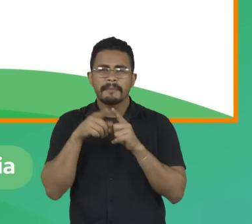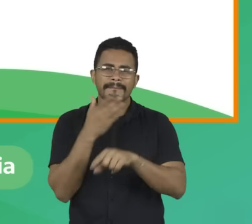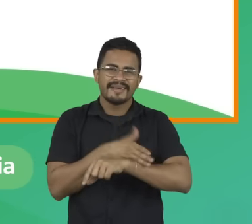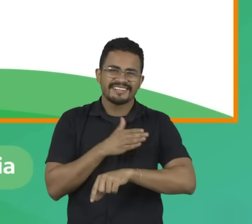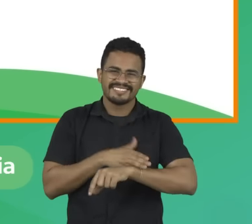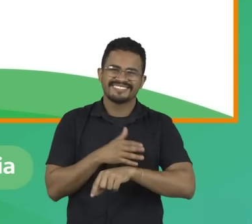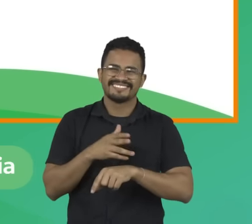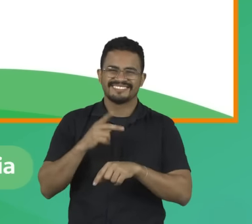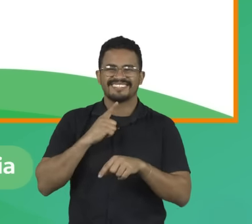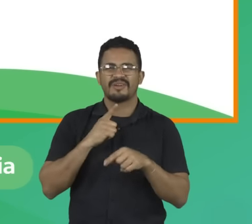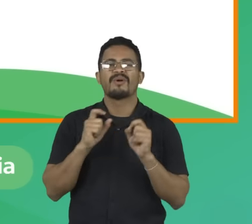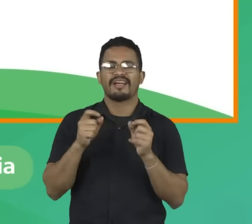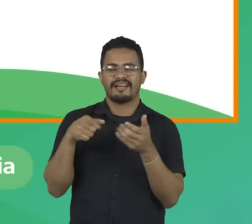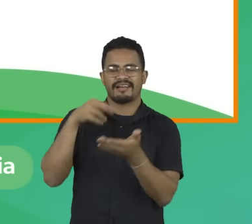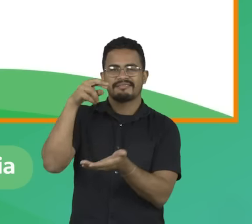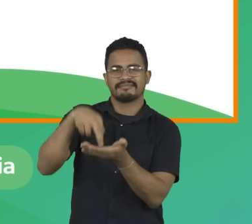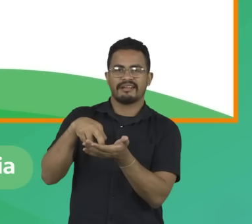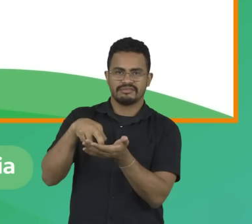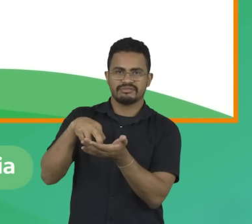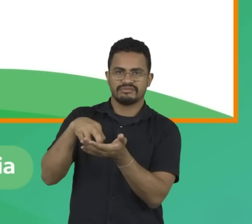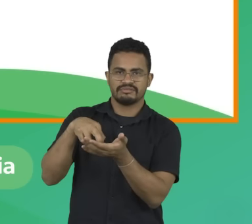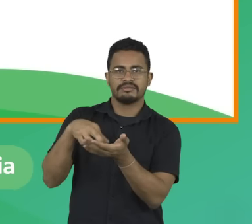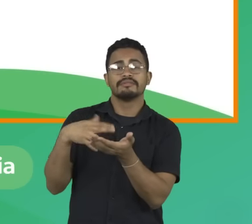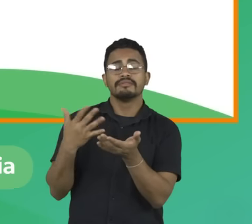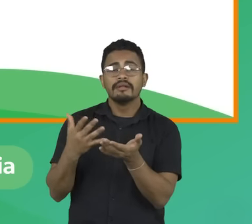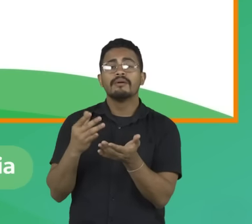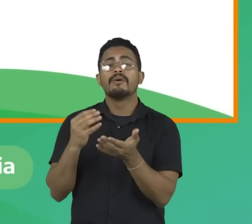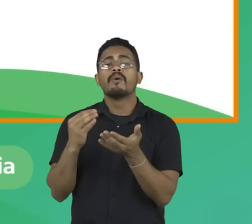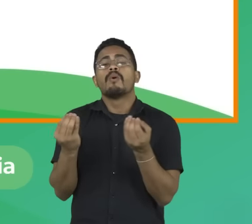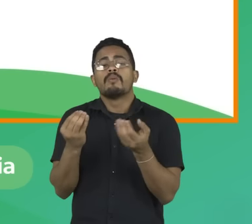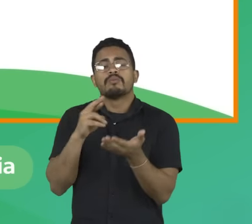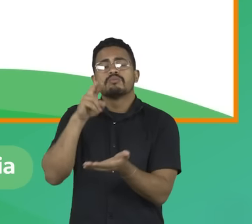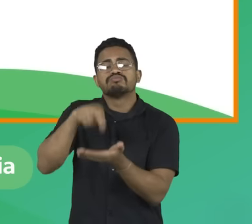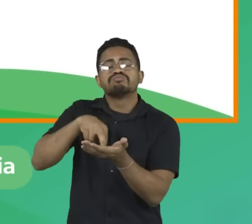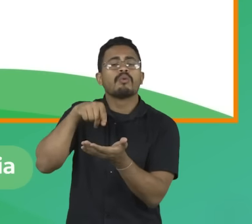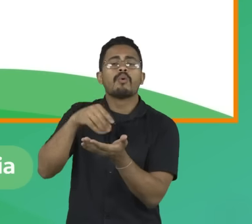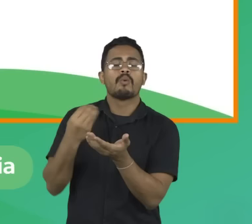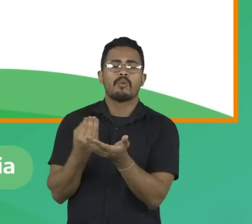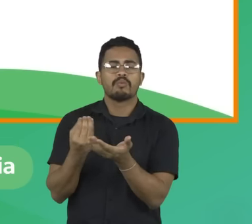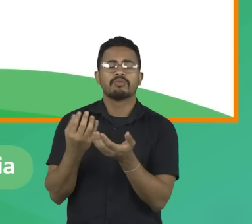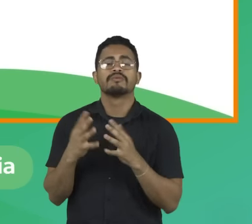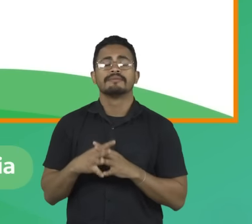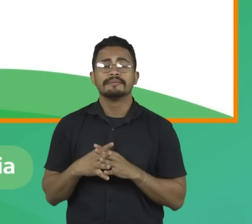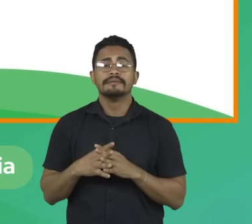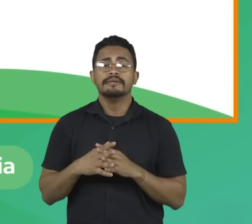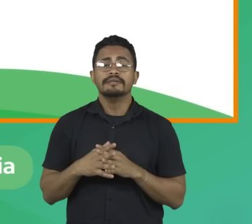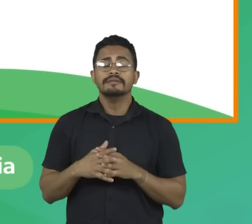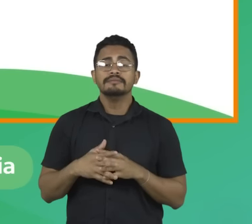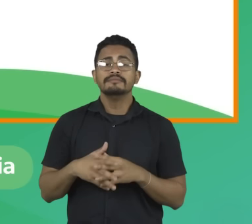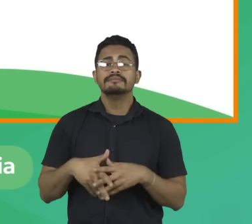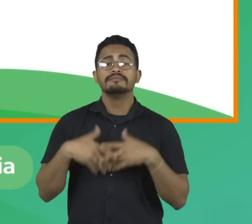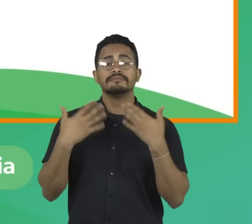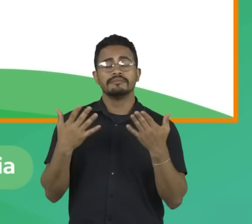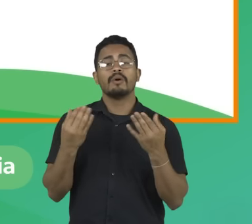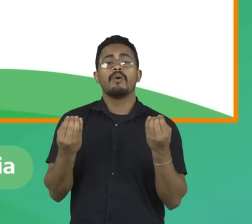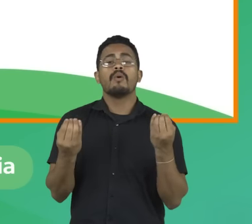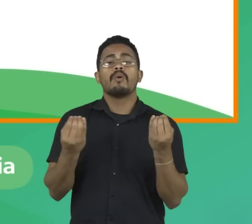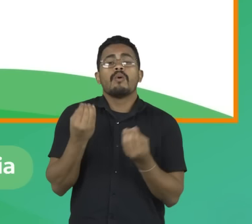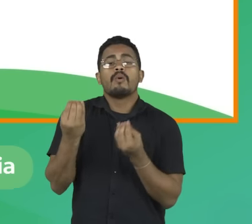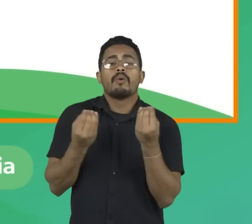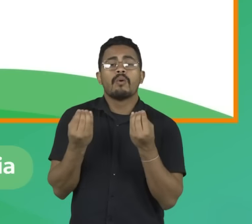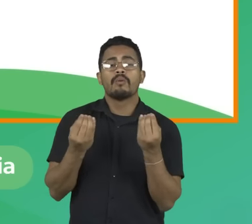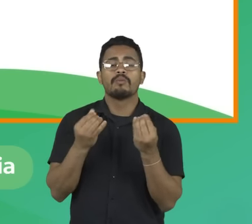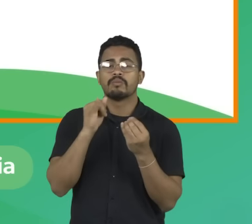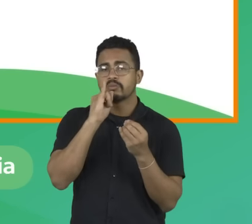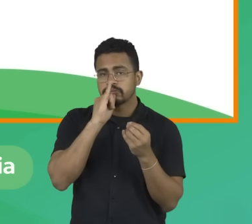chamado realidade. E no caso, esse abismo da realidade foi exatamente como executar esse reerguimento